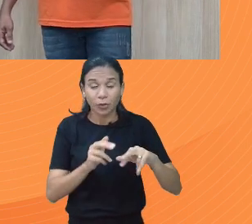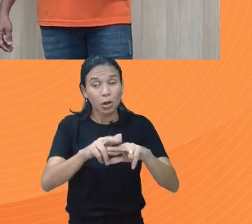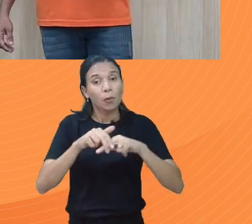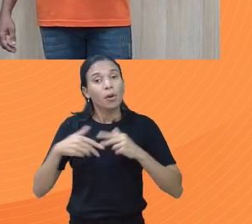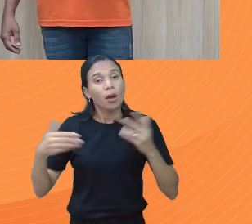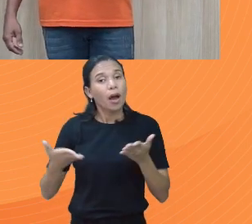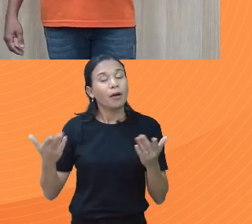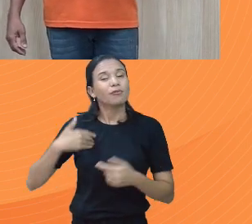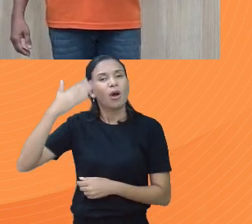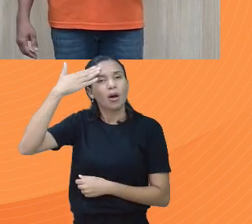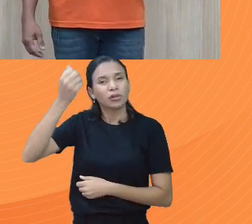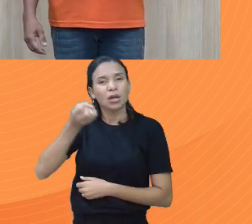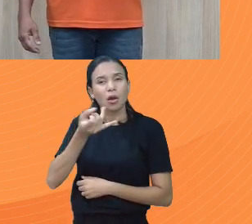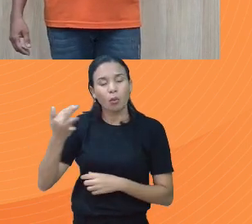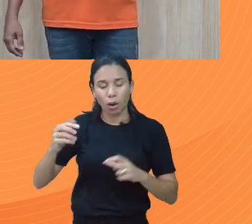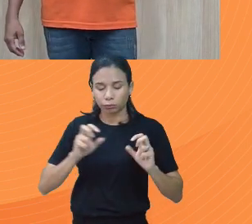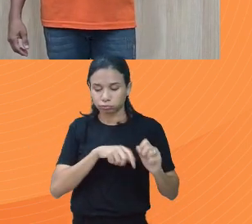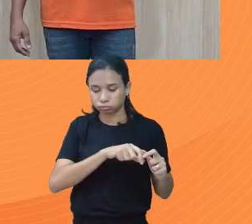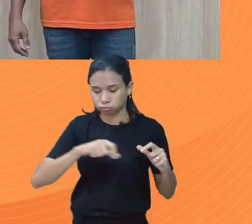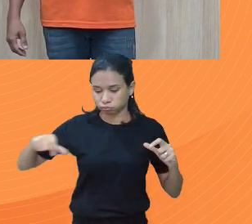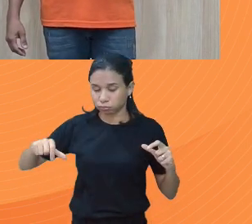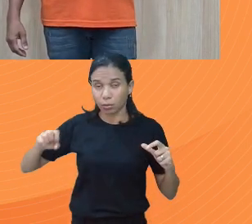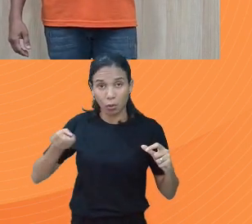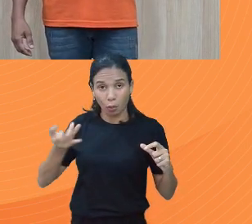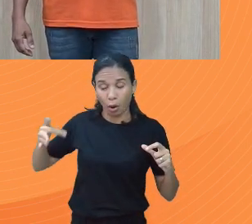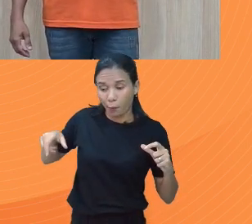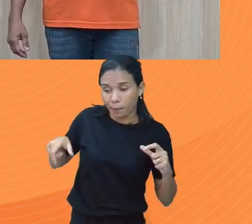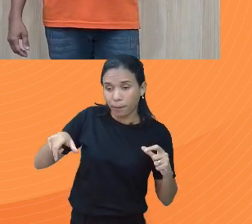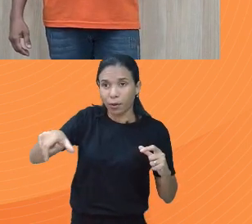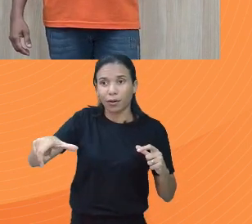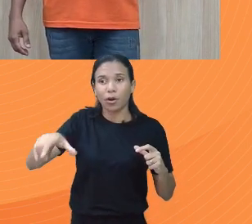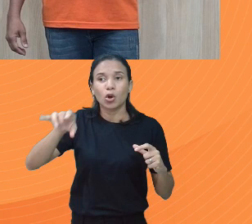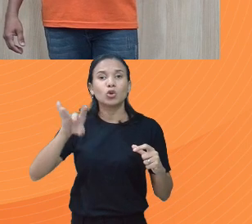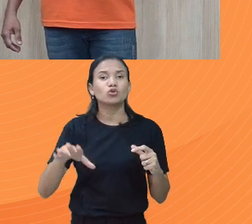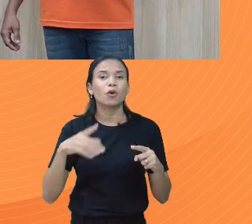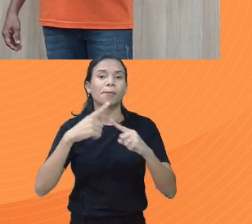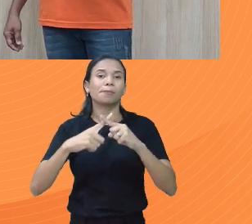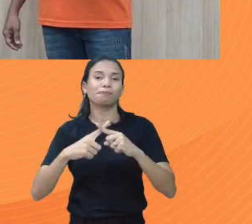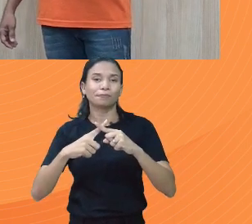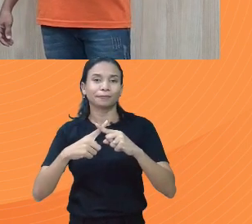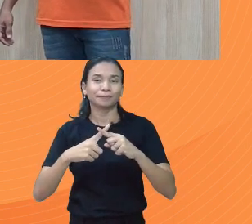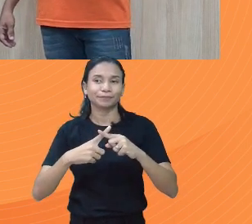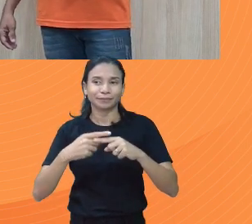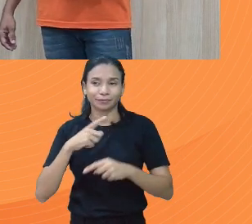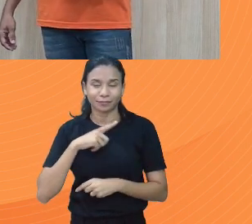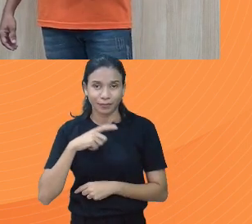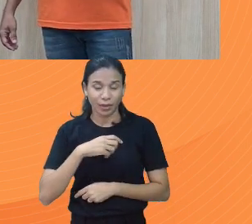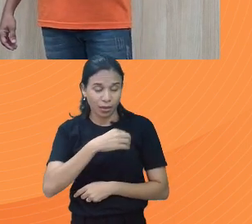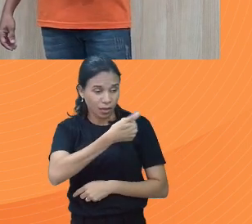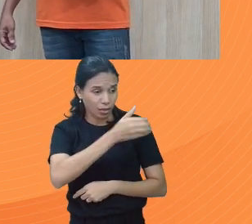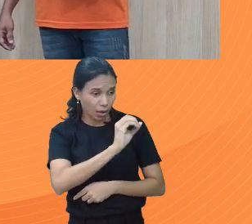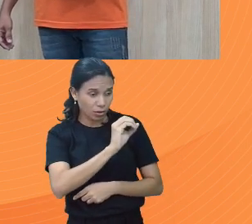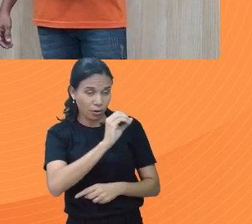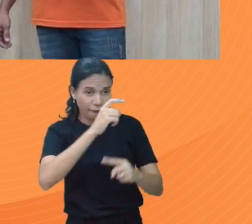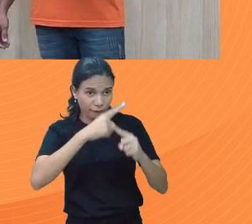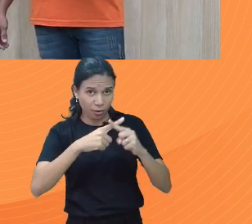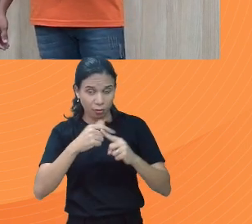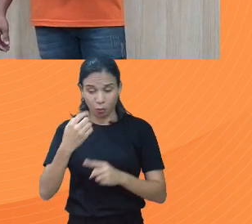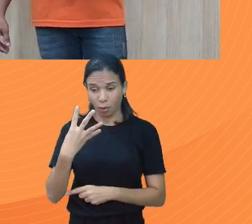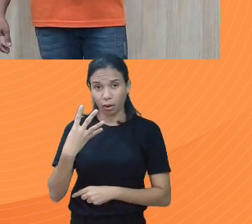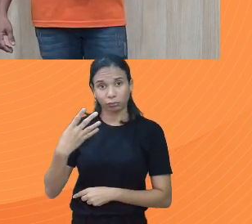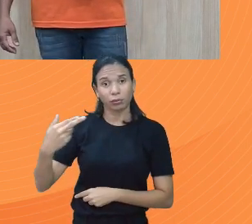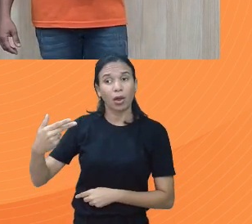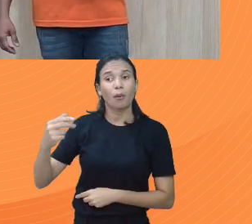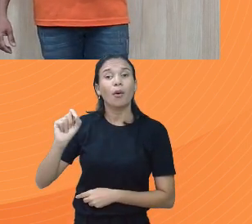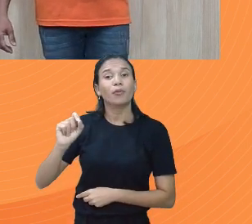sei quantos cabem na largura e quantos cabem no comprimento, é só eu multiplicar os dois. Então quando eu pego 10 e multiplico por 4,